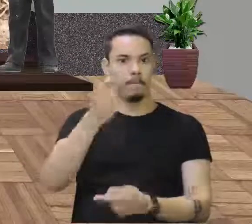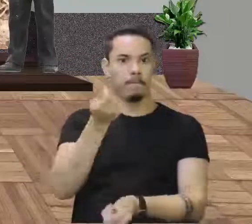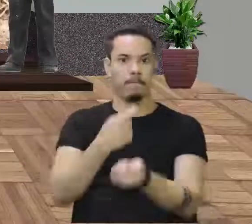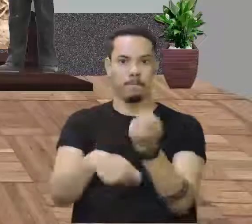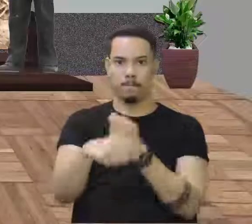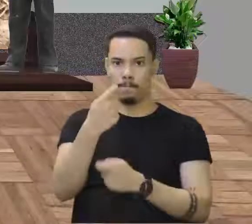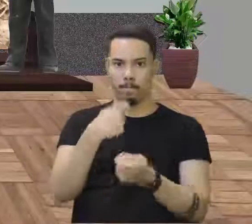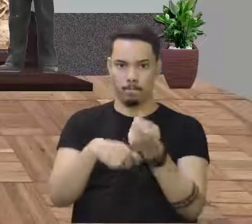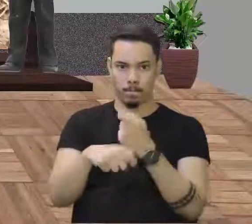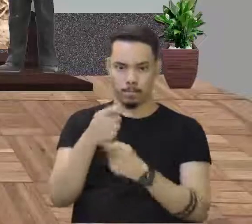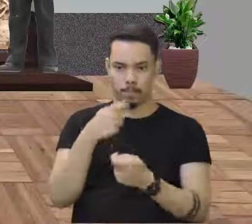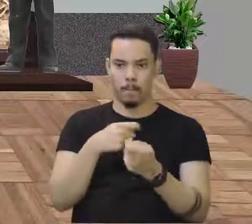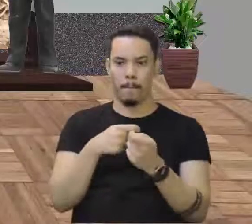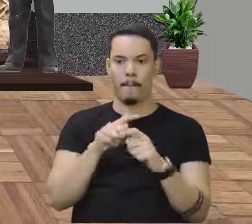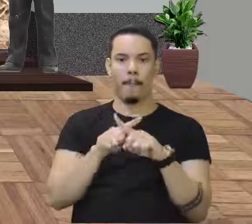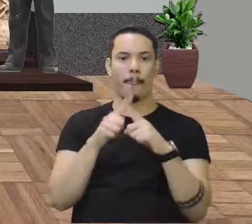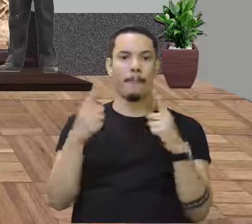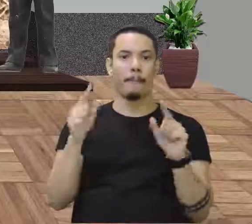linhas telegráficas.